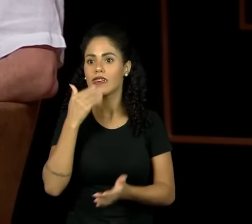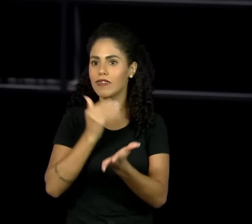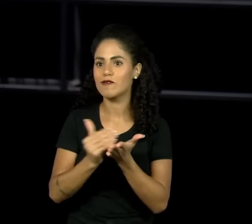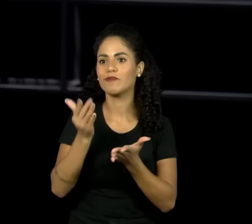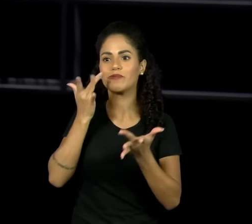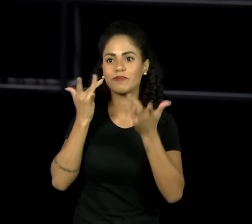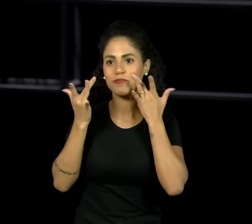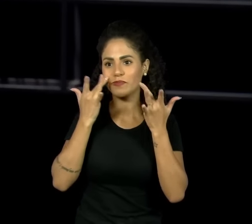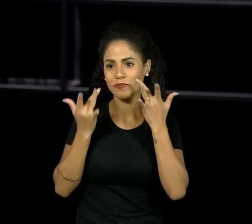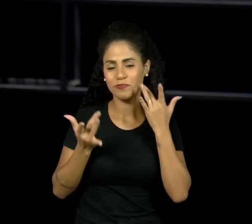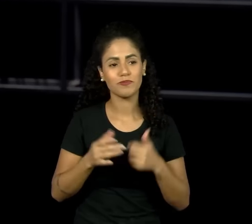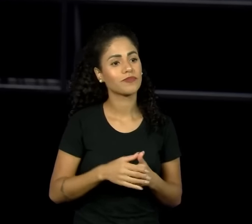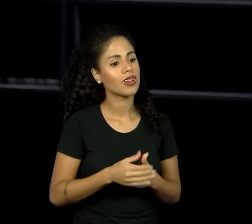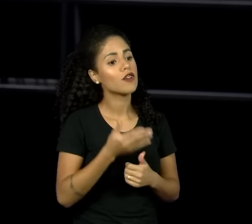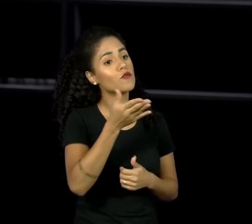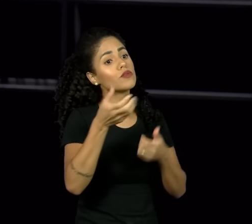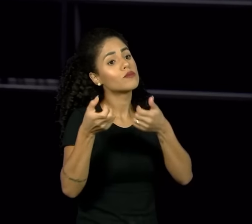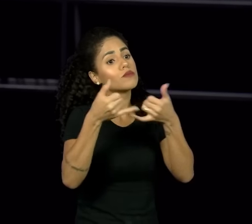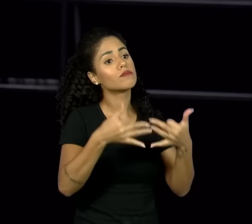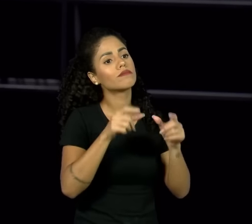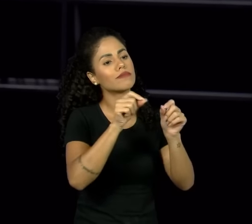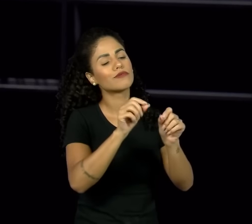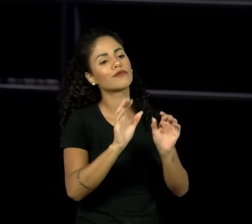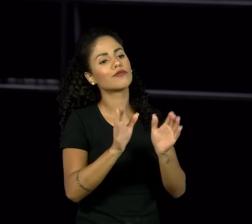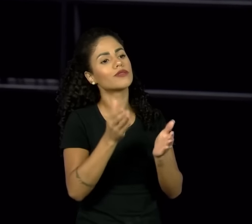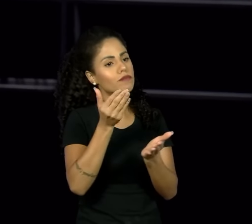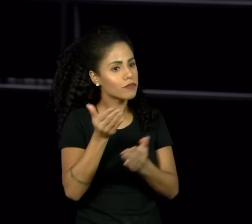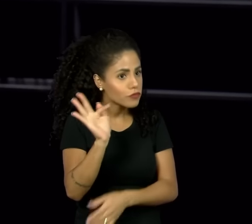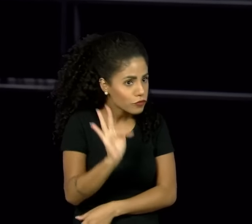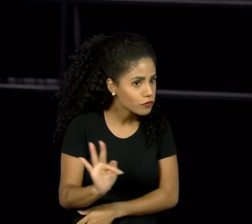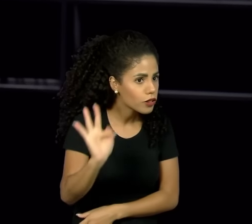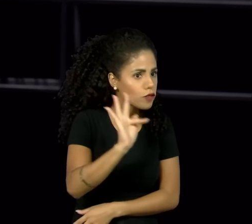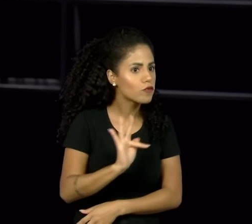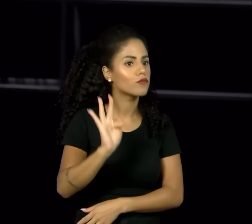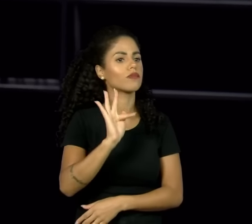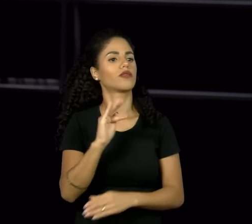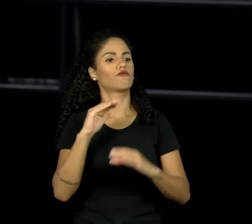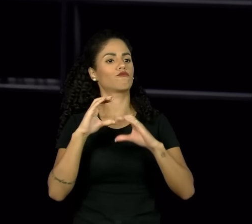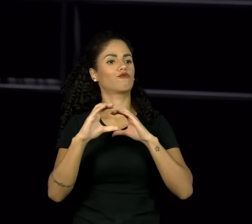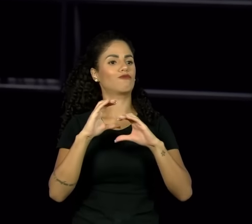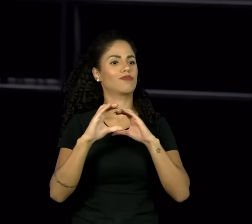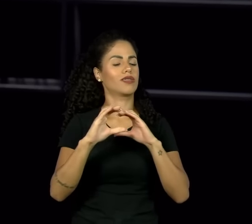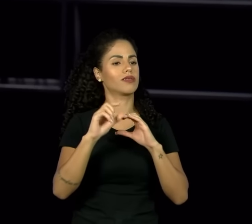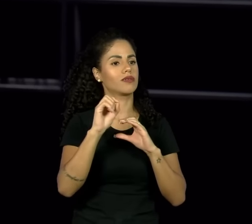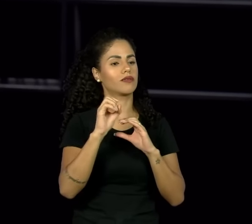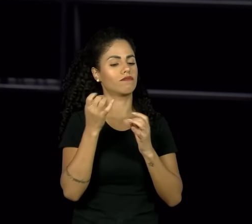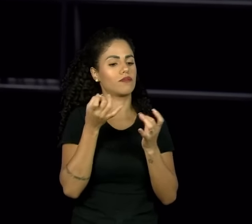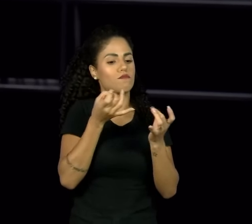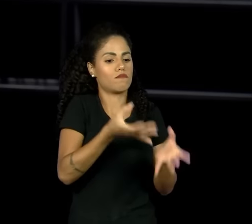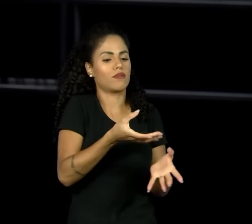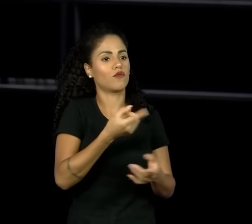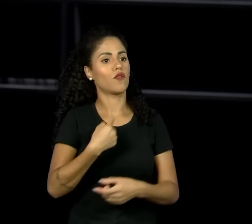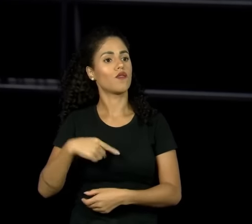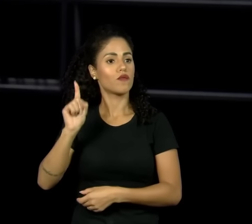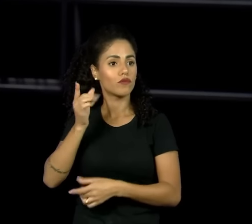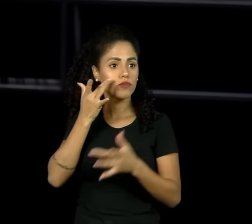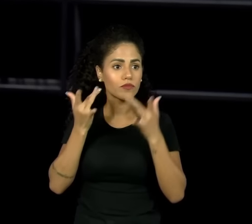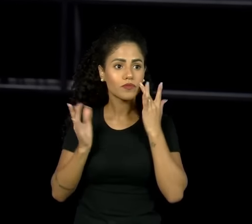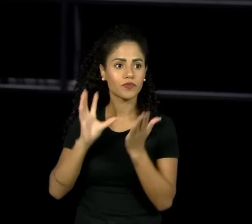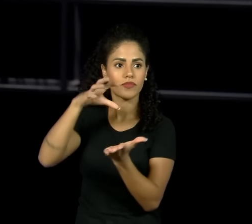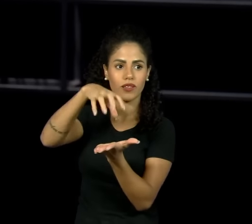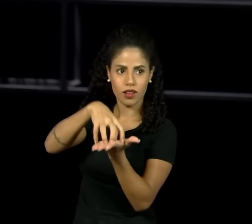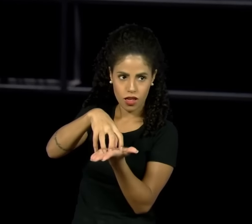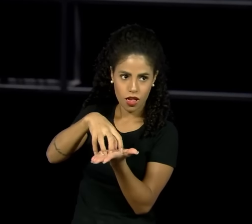teatro bom você mencionou né que chegou a fazer faculdade de comunicação social e abandonou o curso e foi pra fundação das